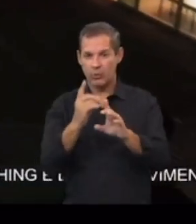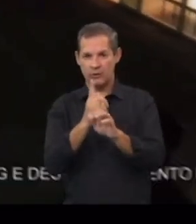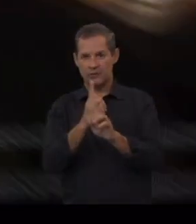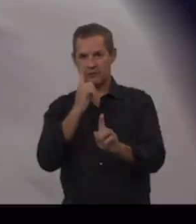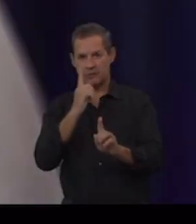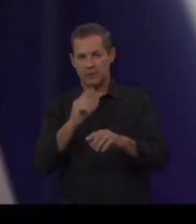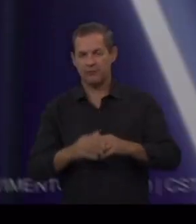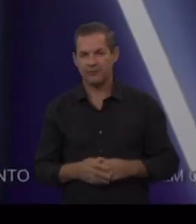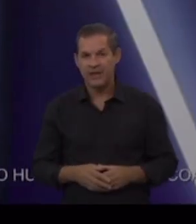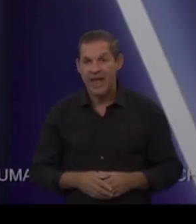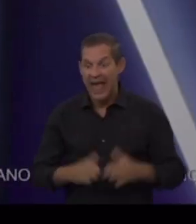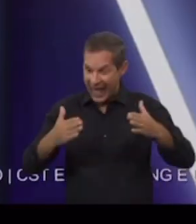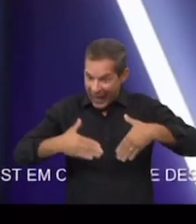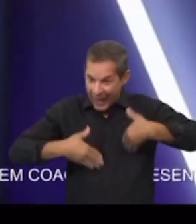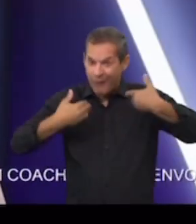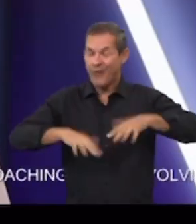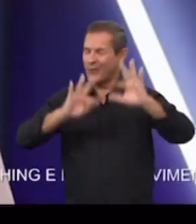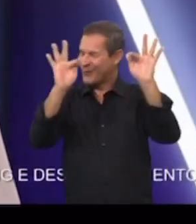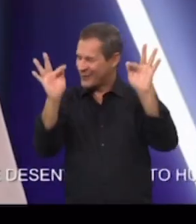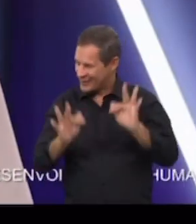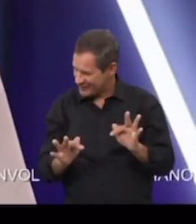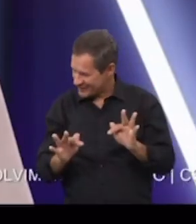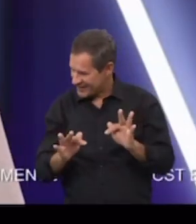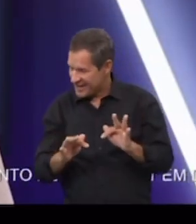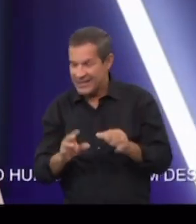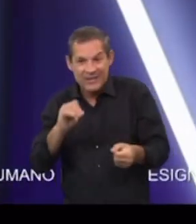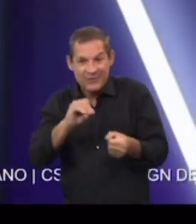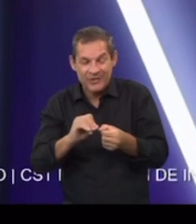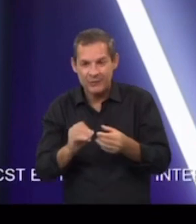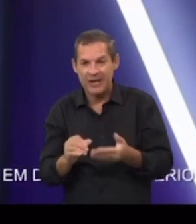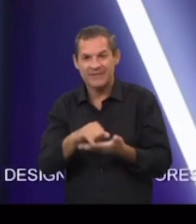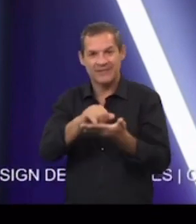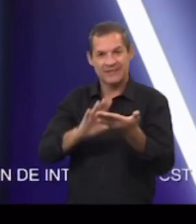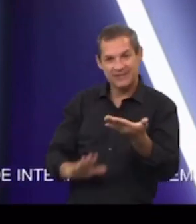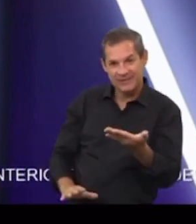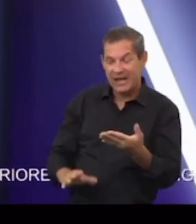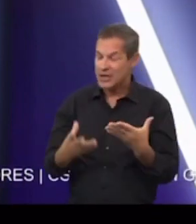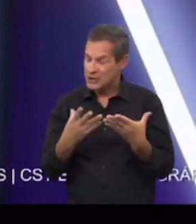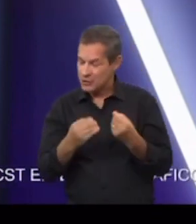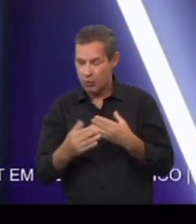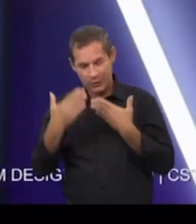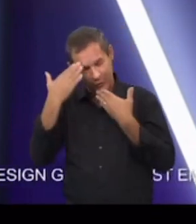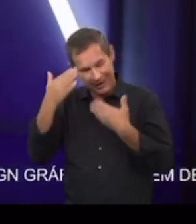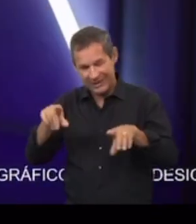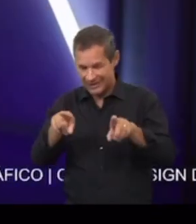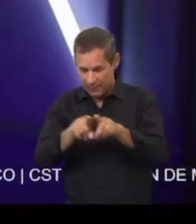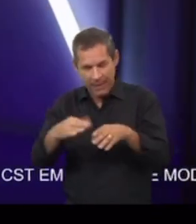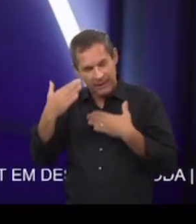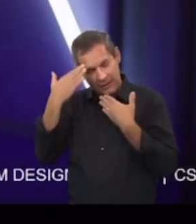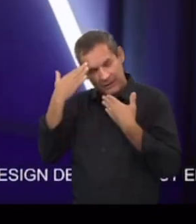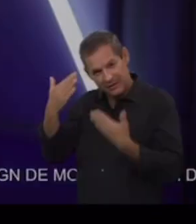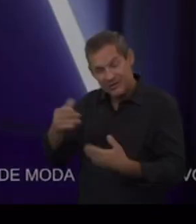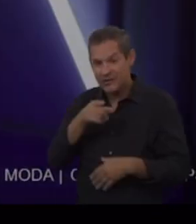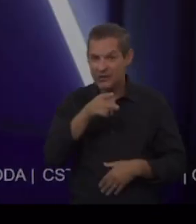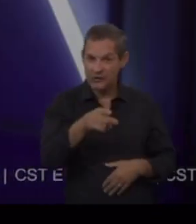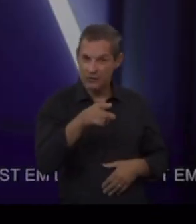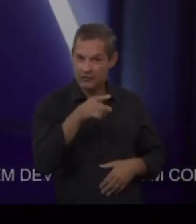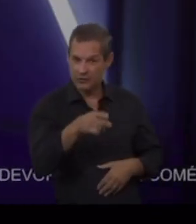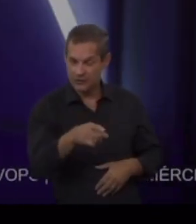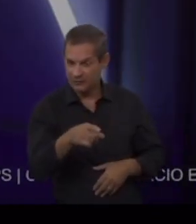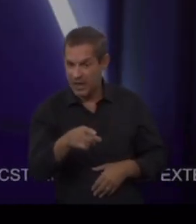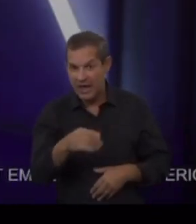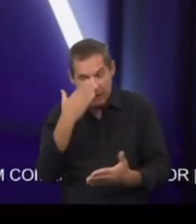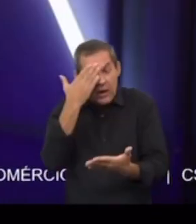grau. É com grande satisfação que realizamos este ato repleto de gratidão, agradecendo a vocês